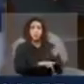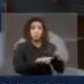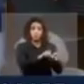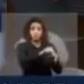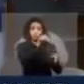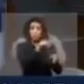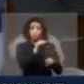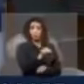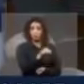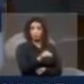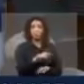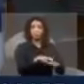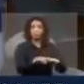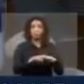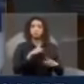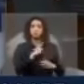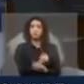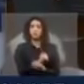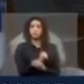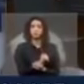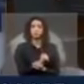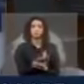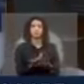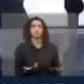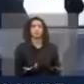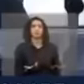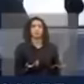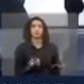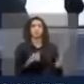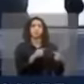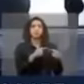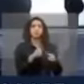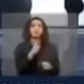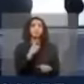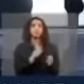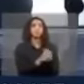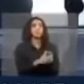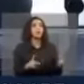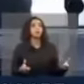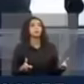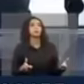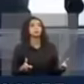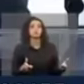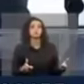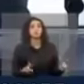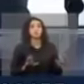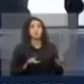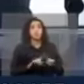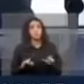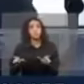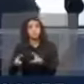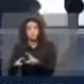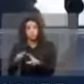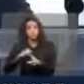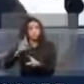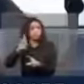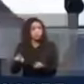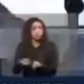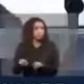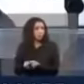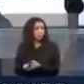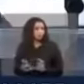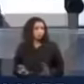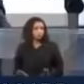a legitimidade da vontade majoritária, resguardando-se, evidentemente, os direitos da minoria. O tema